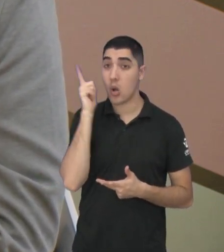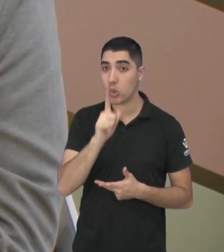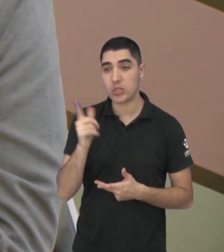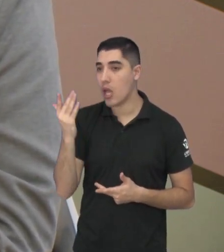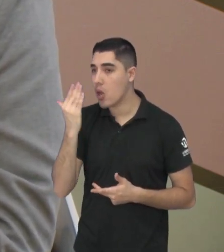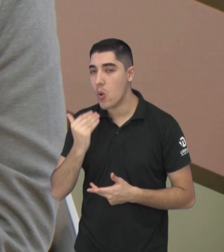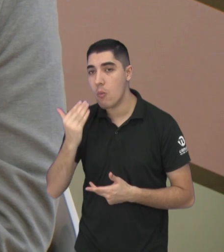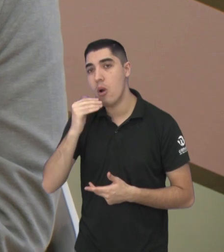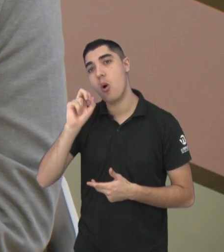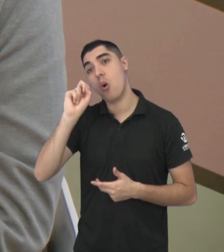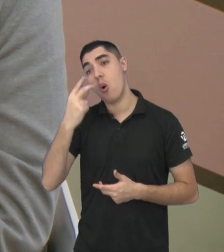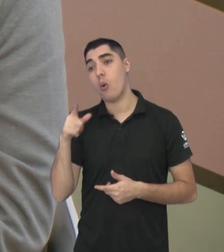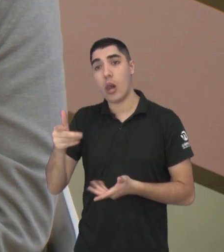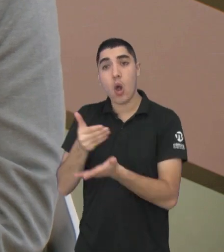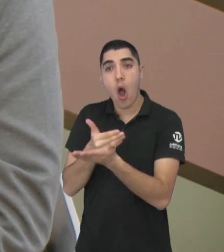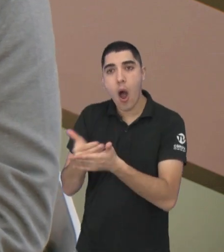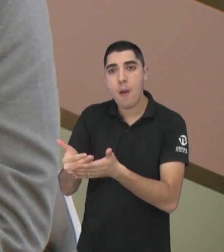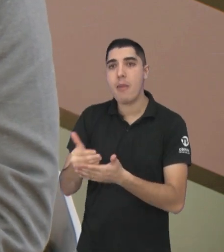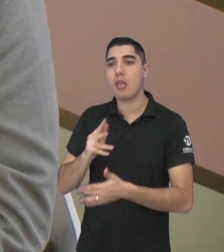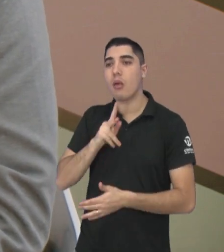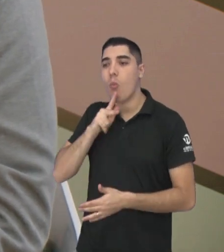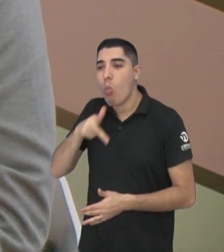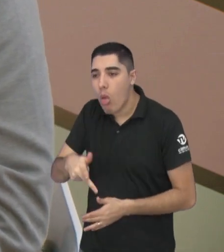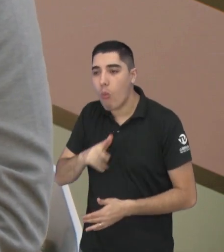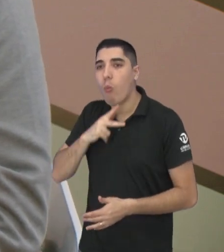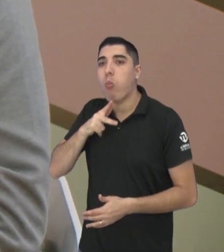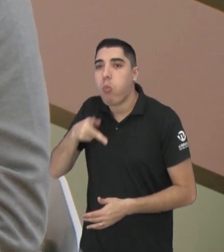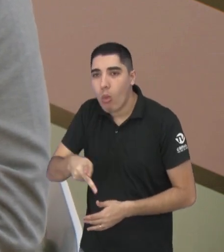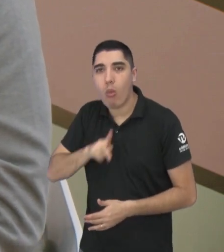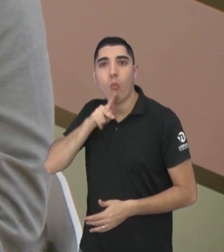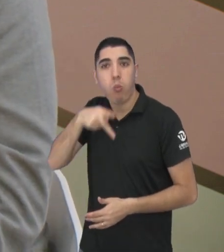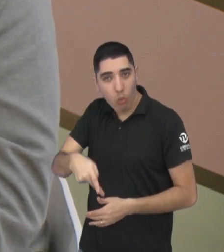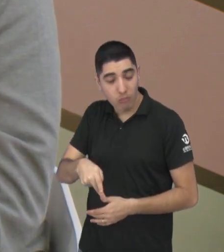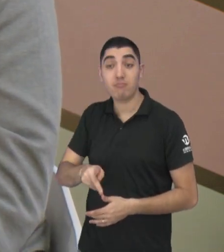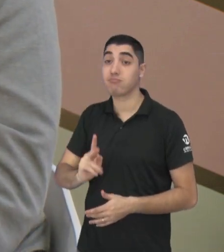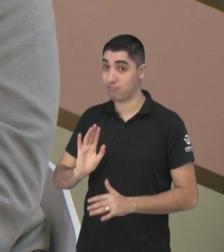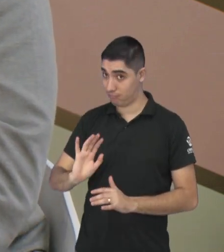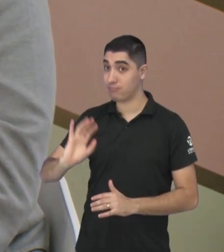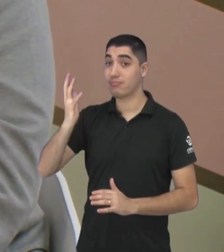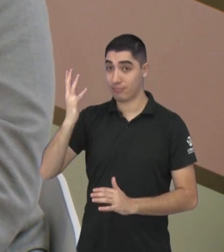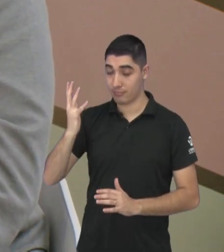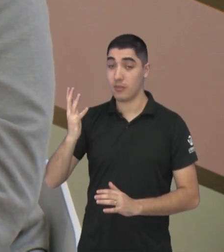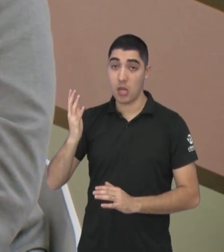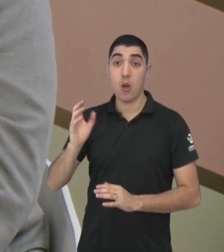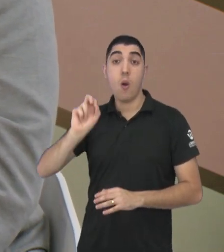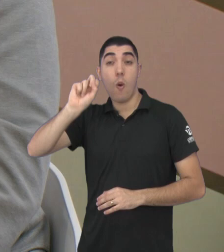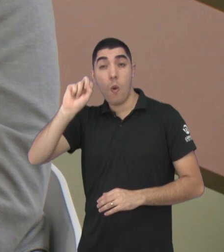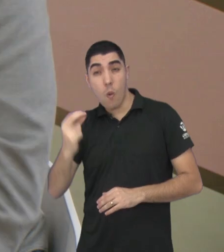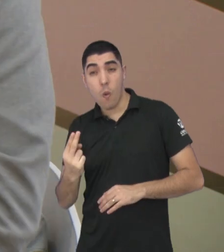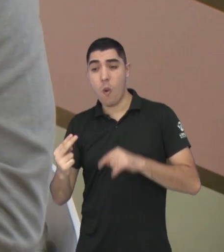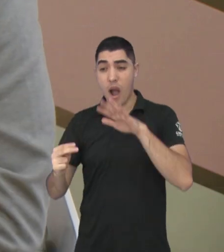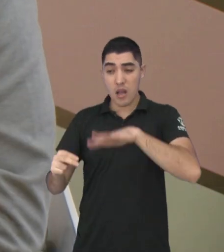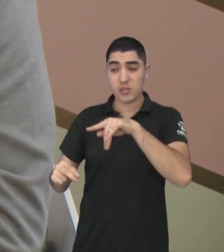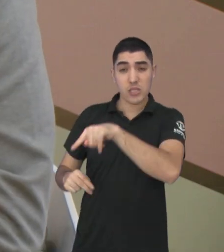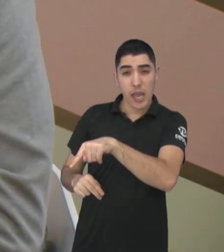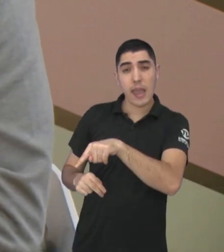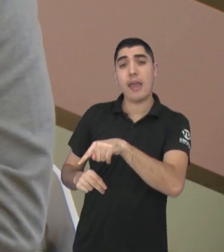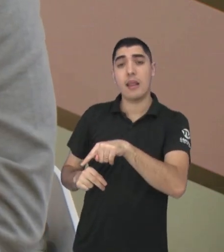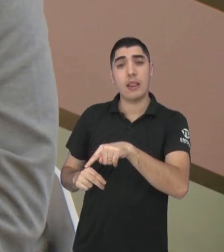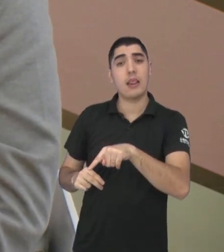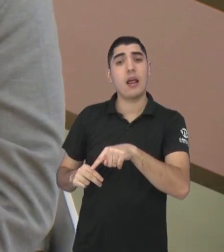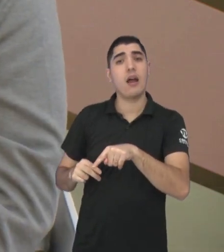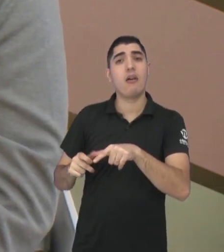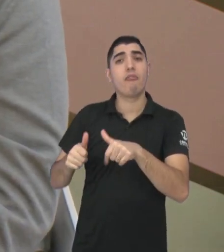consegue comer ou está vomitando persistentemente, ou o momento em que a criança fica muito